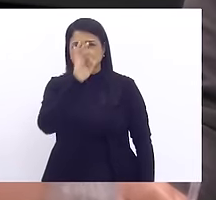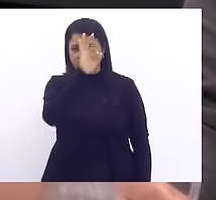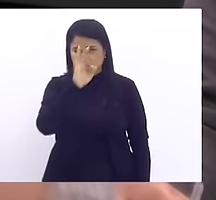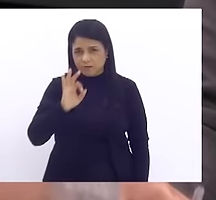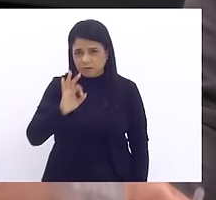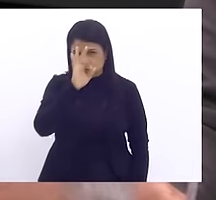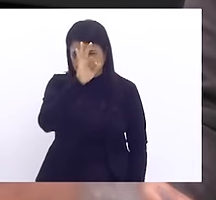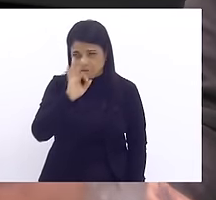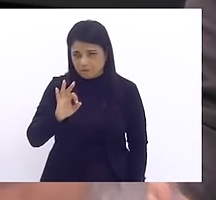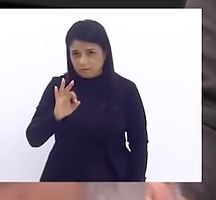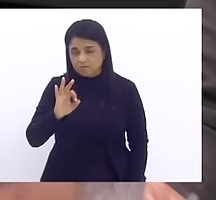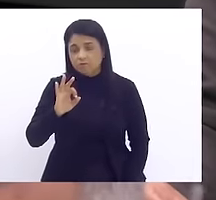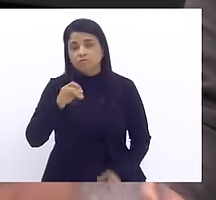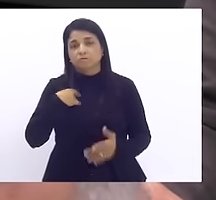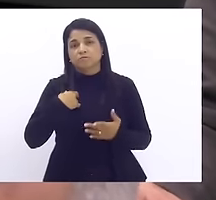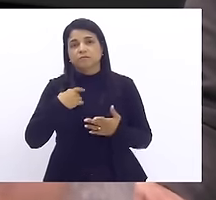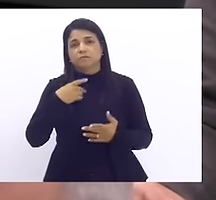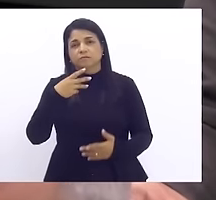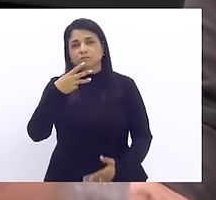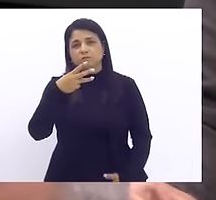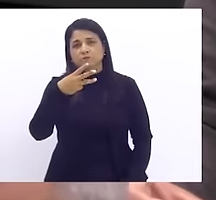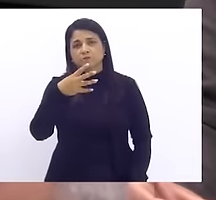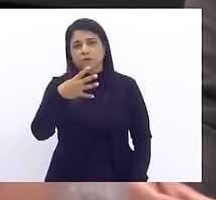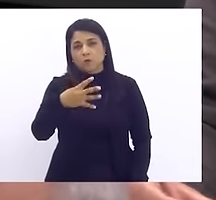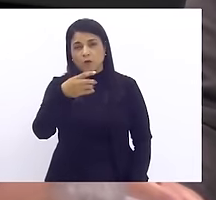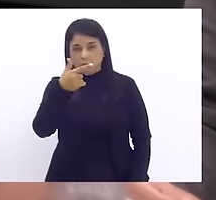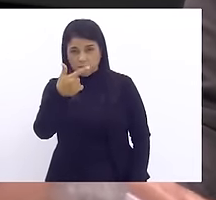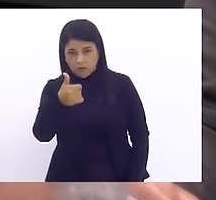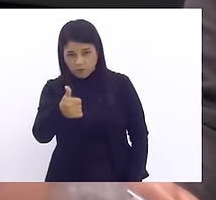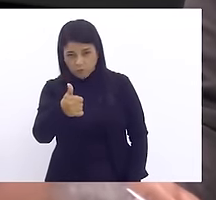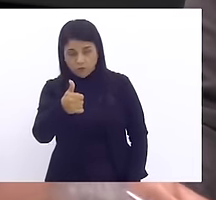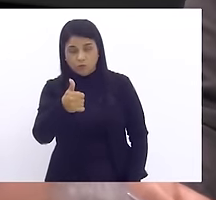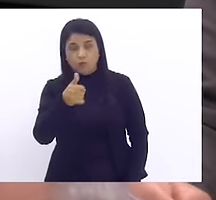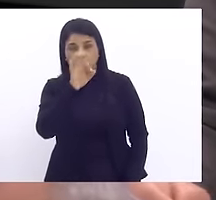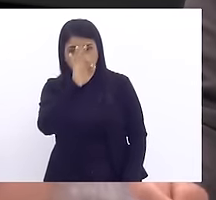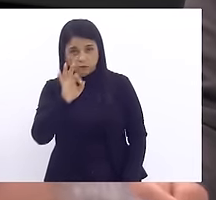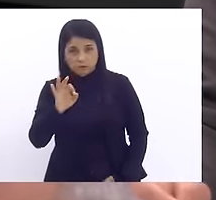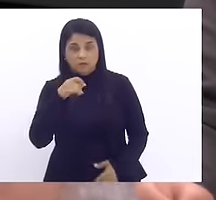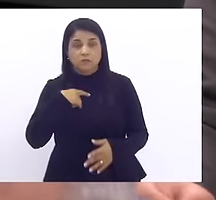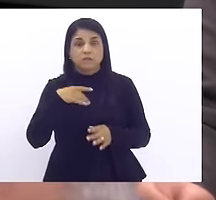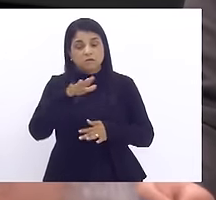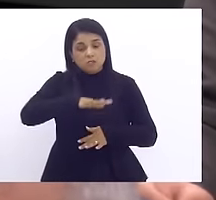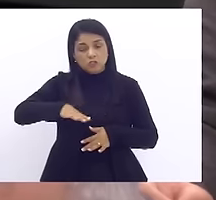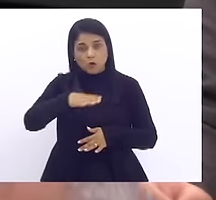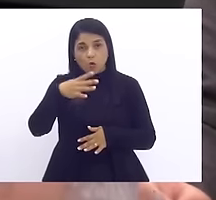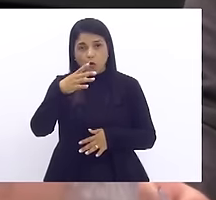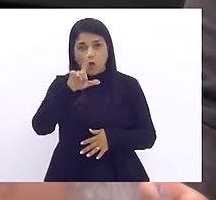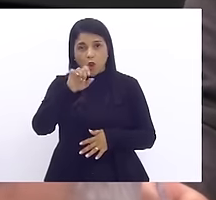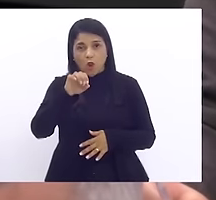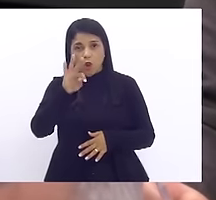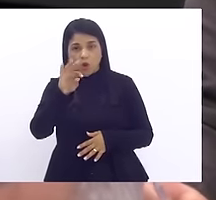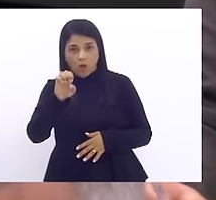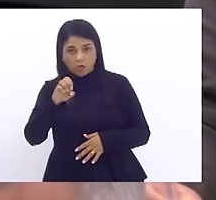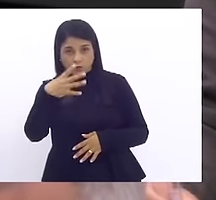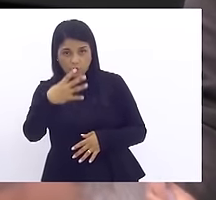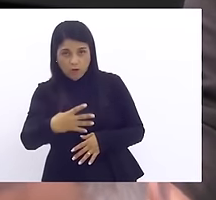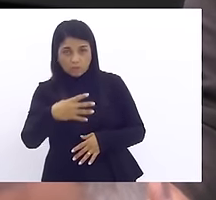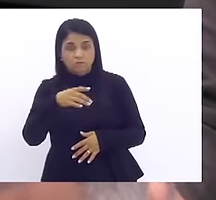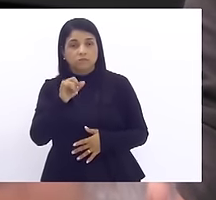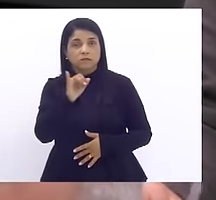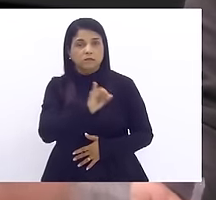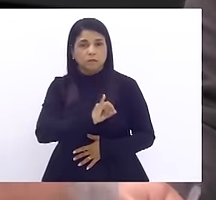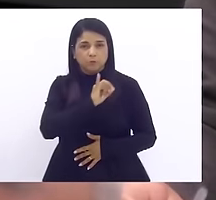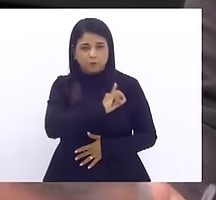a título de diária e remoção se for na região identificada como Lote 4 que é Barra do Piraí aquela região